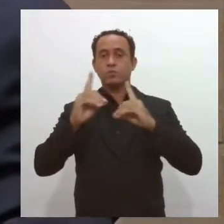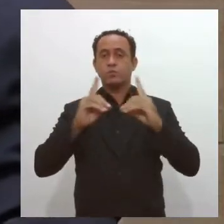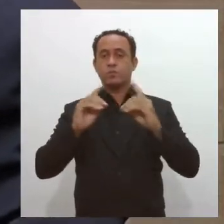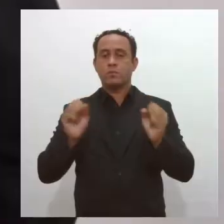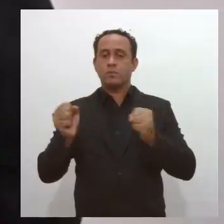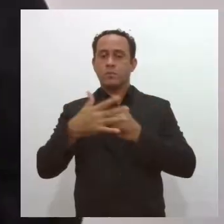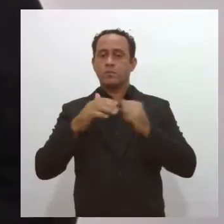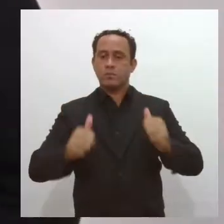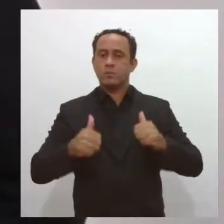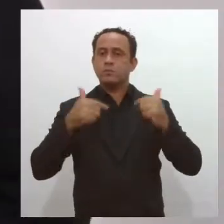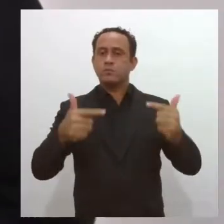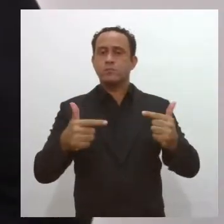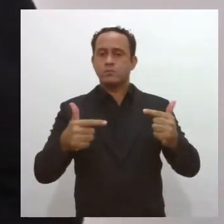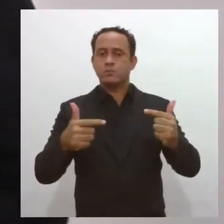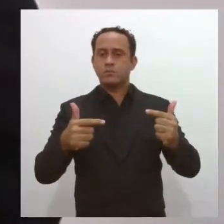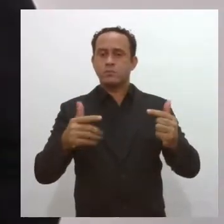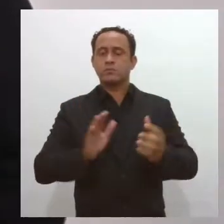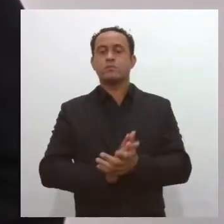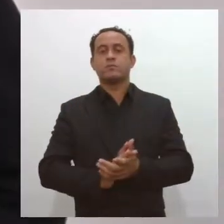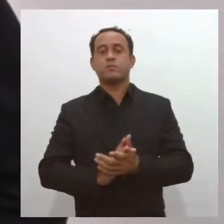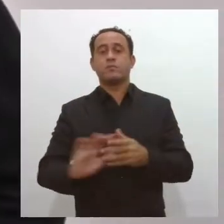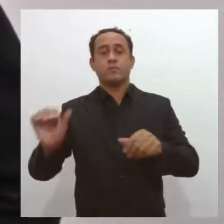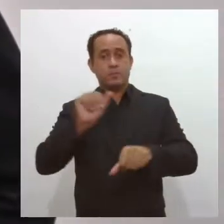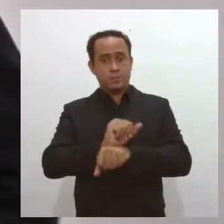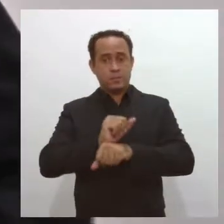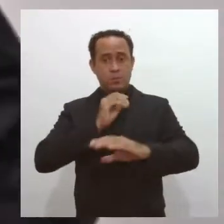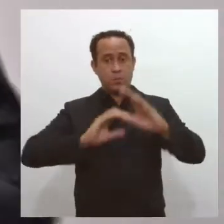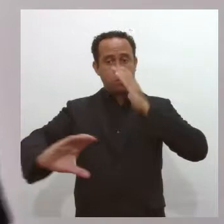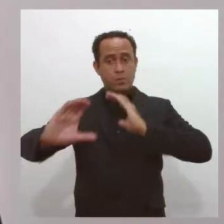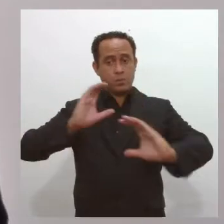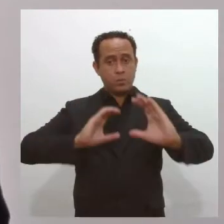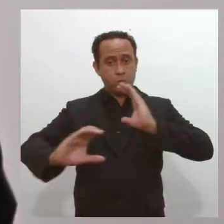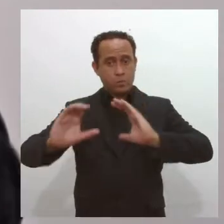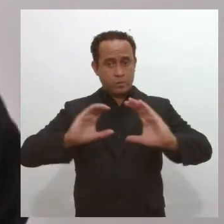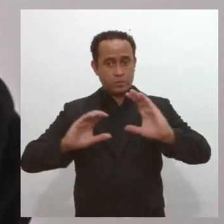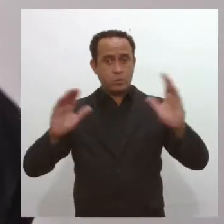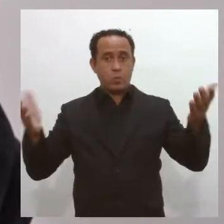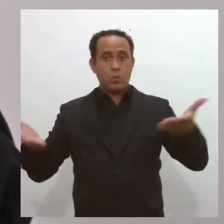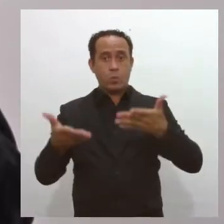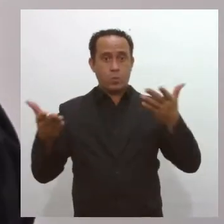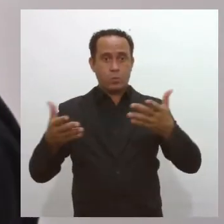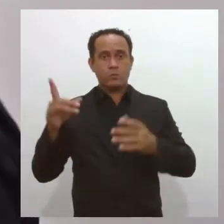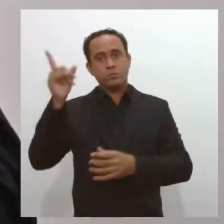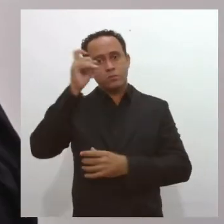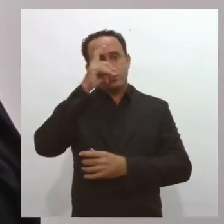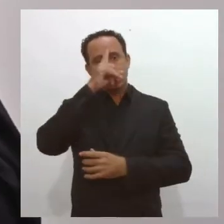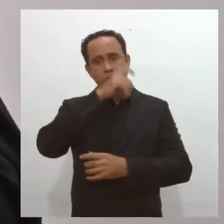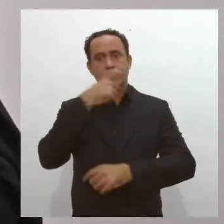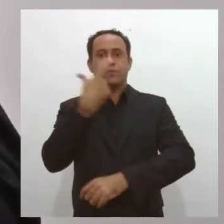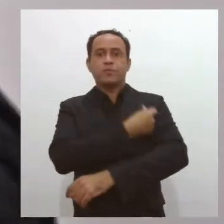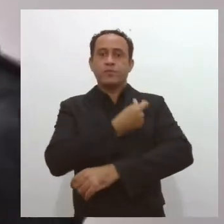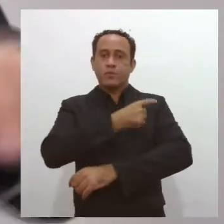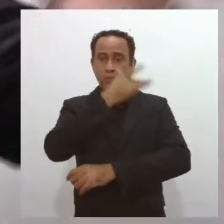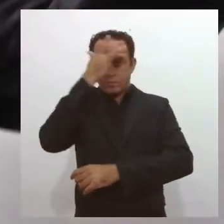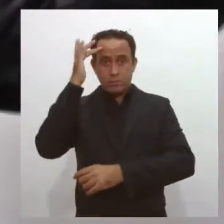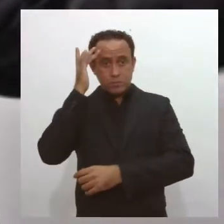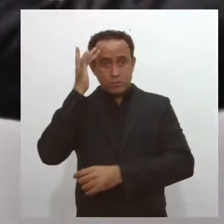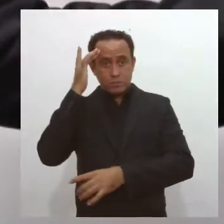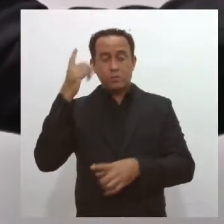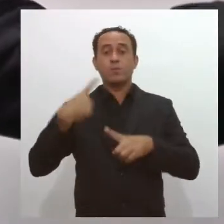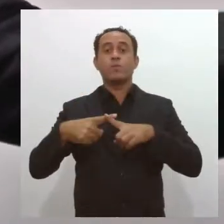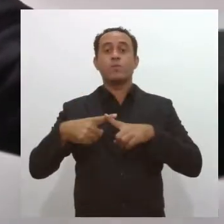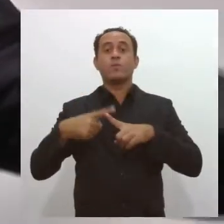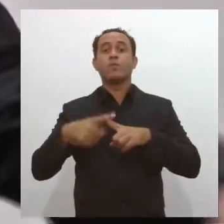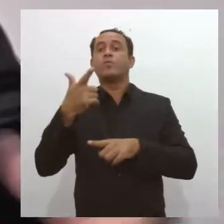à pandemia. Cenário de estabilidade na comunicação, na coordenação. Nós hoje estamos com dificuldades de vacinar a população, porque não